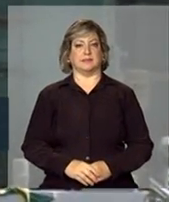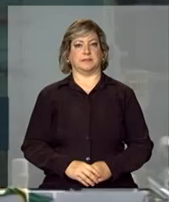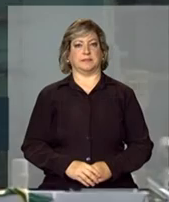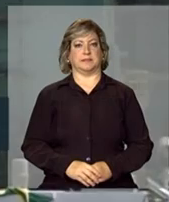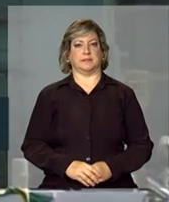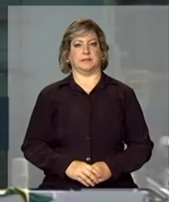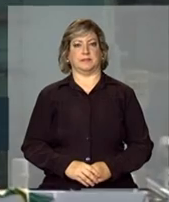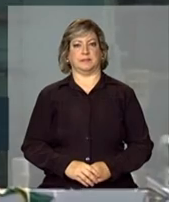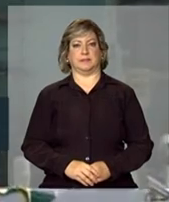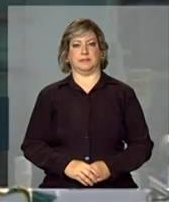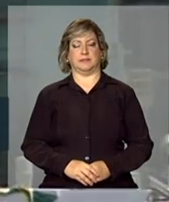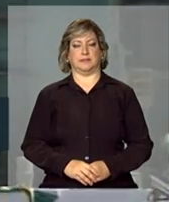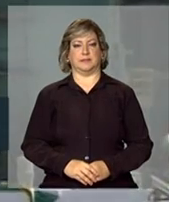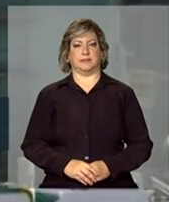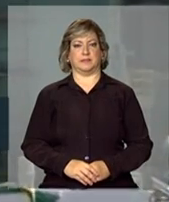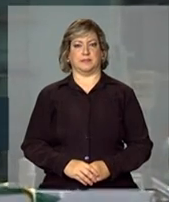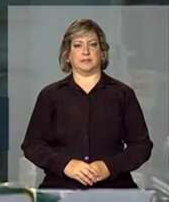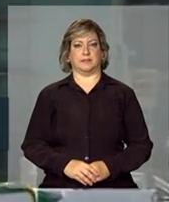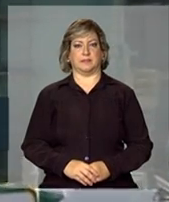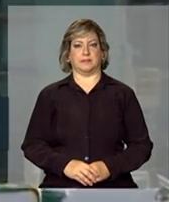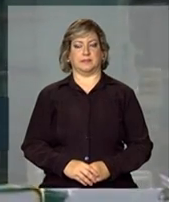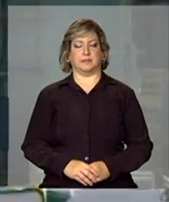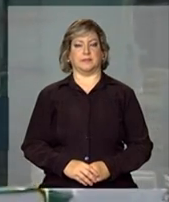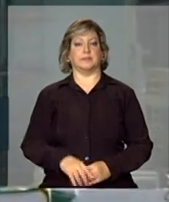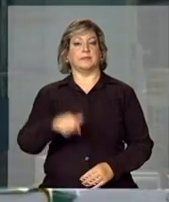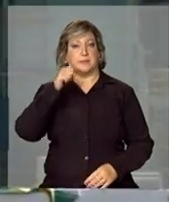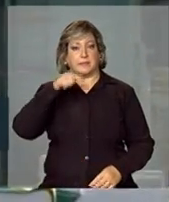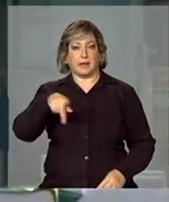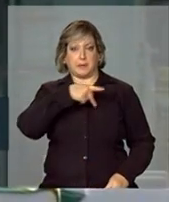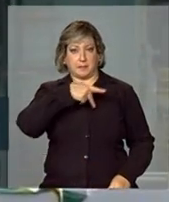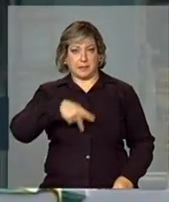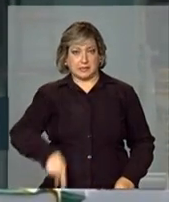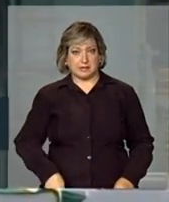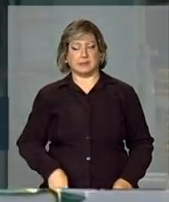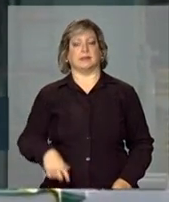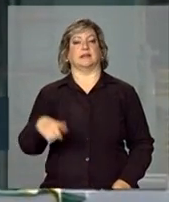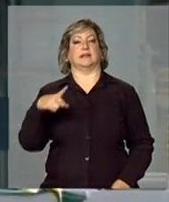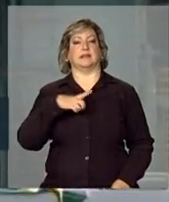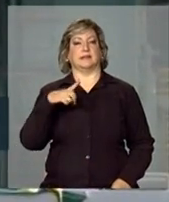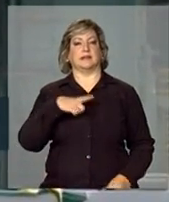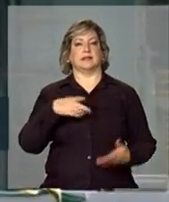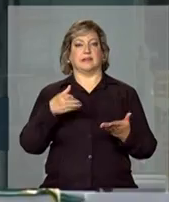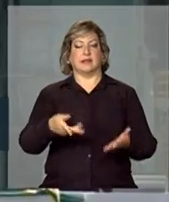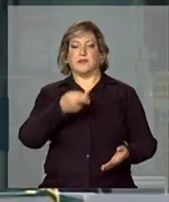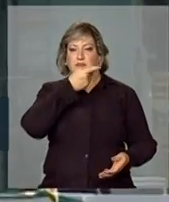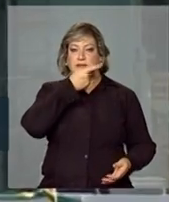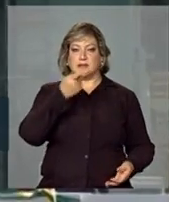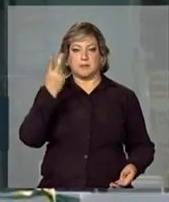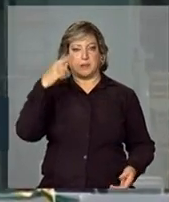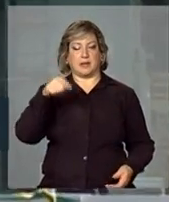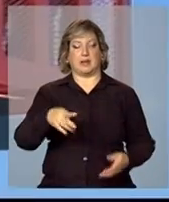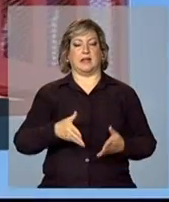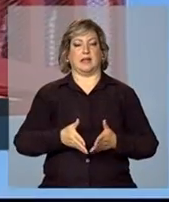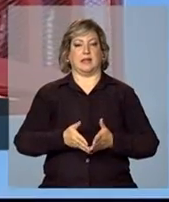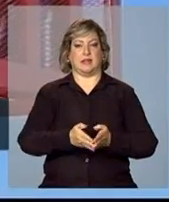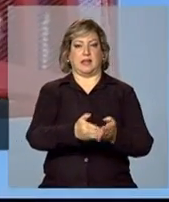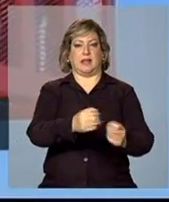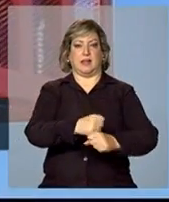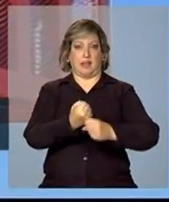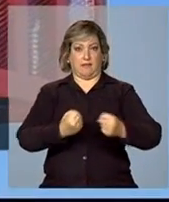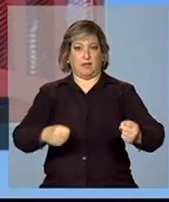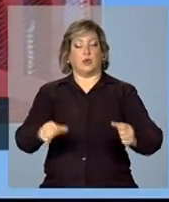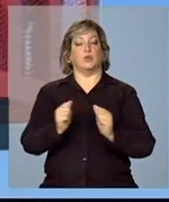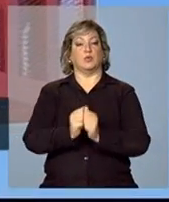reais a presidenta vai está aí na visita ao navio acompanhada do